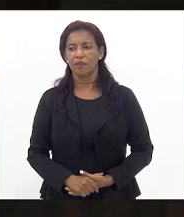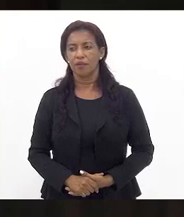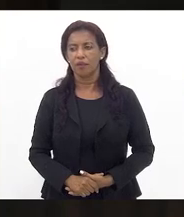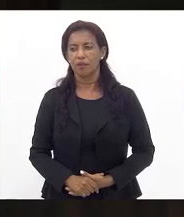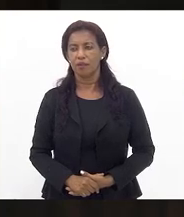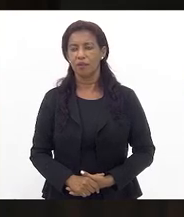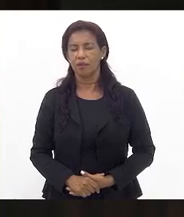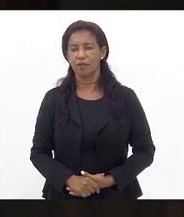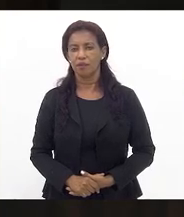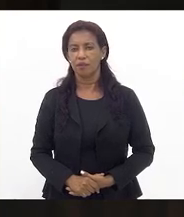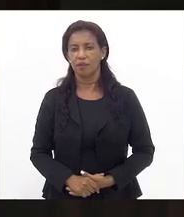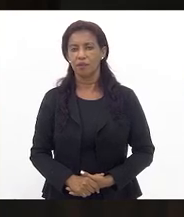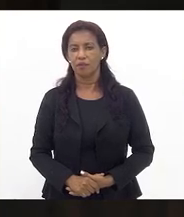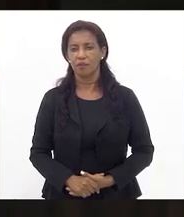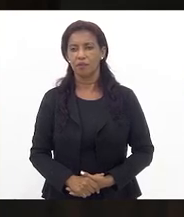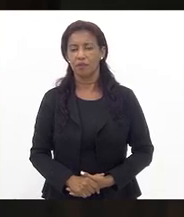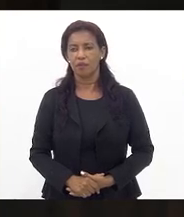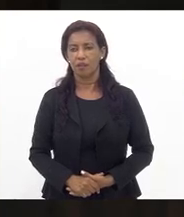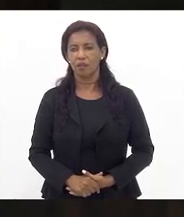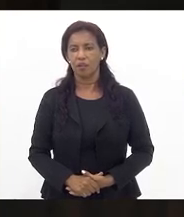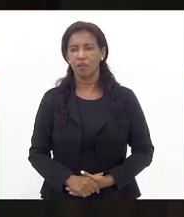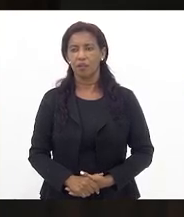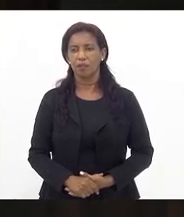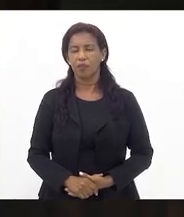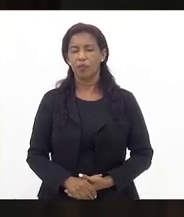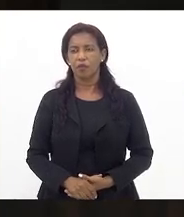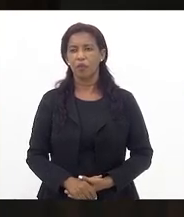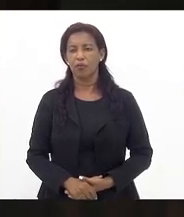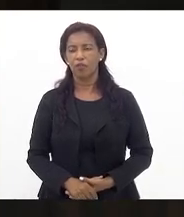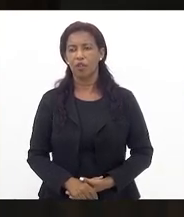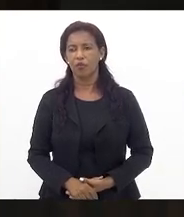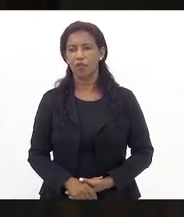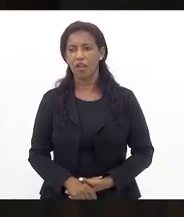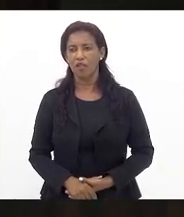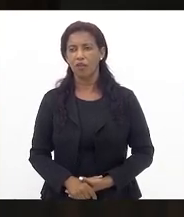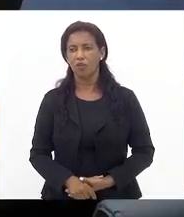Pacheco. Vossa Excelência dispõe de 10 minutos no tempo regimental.